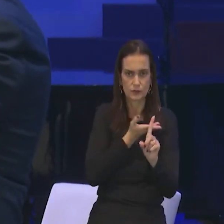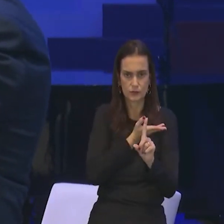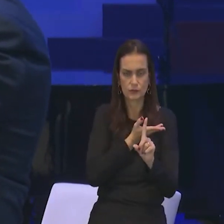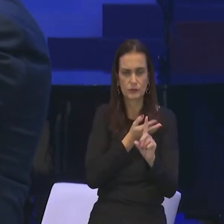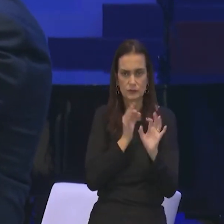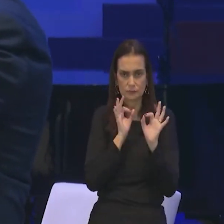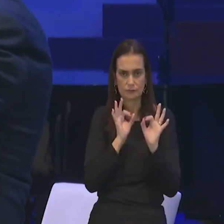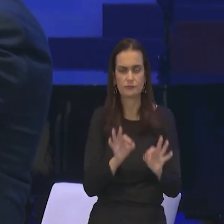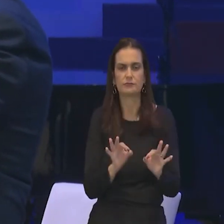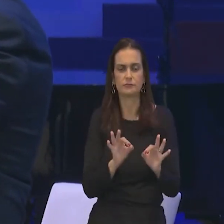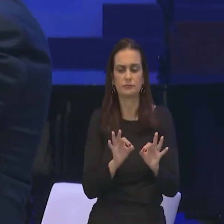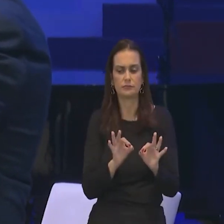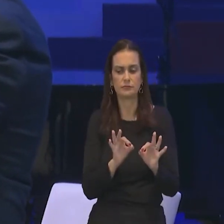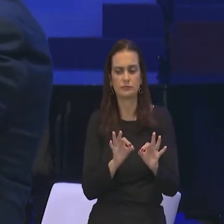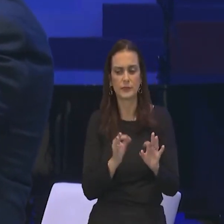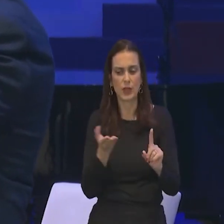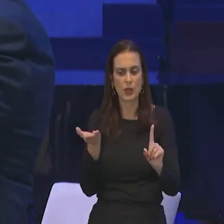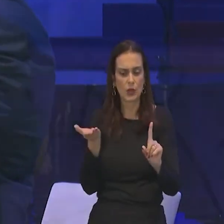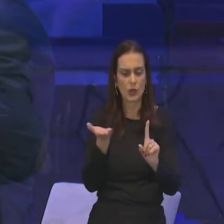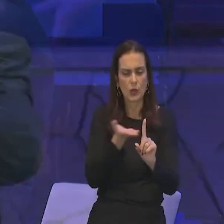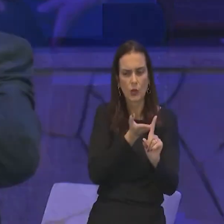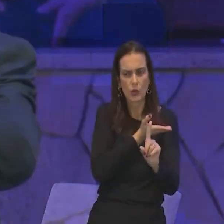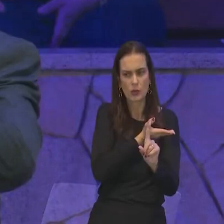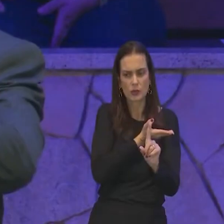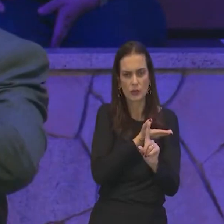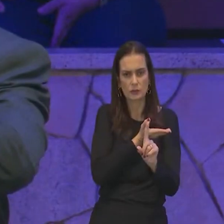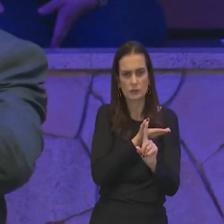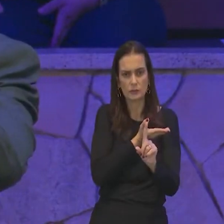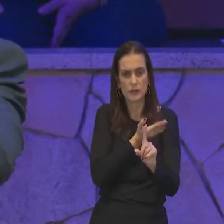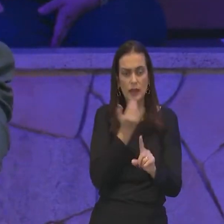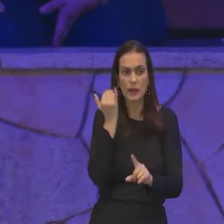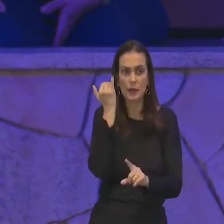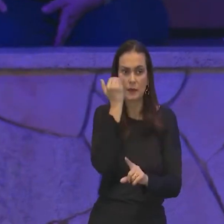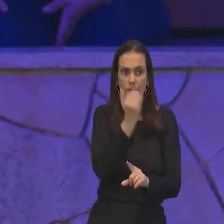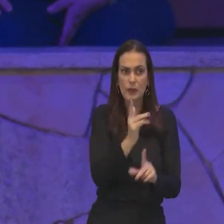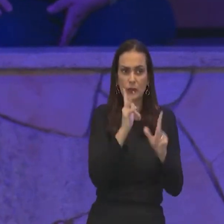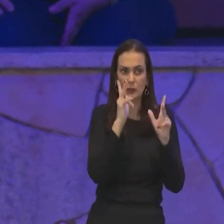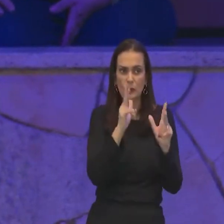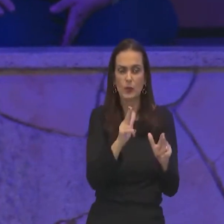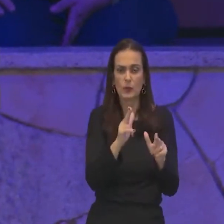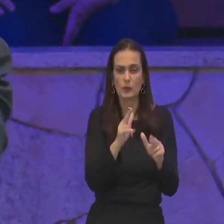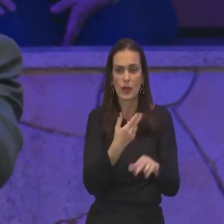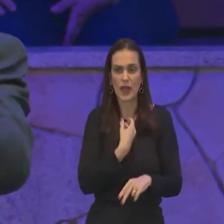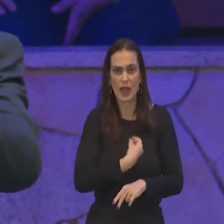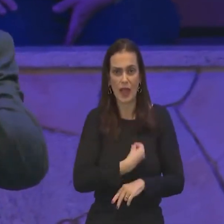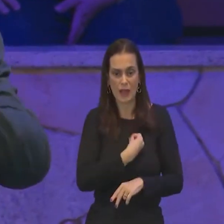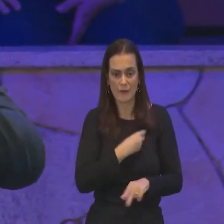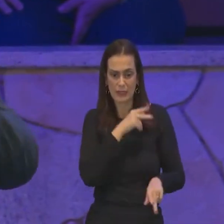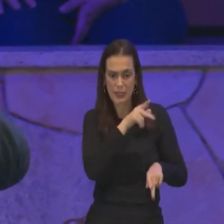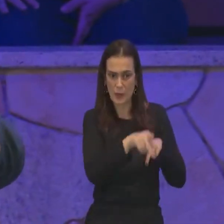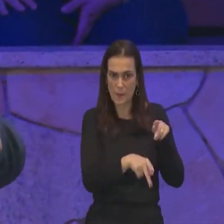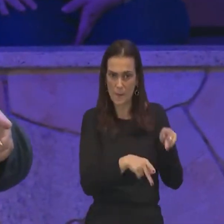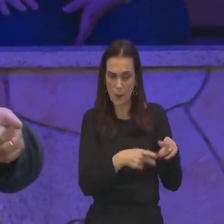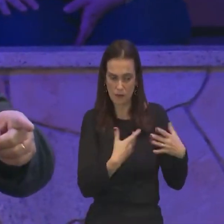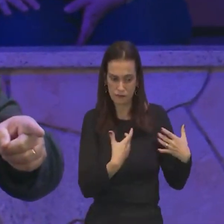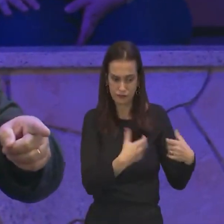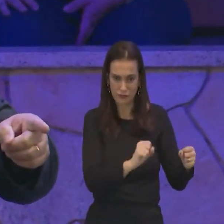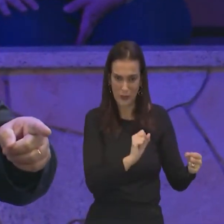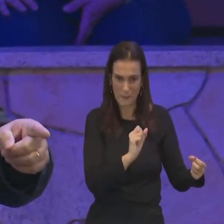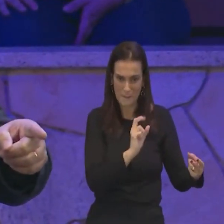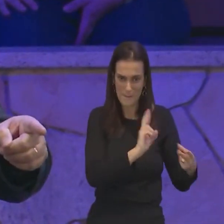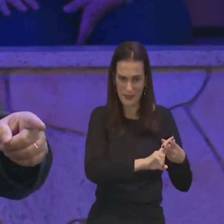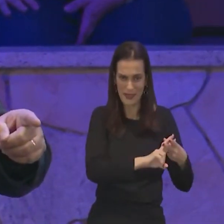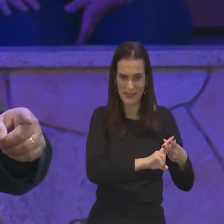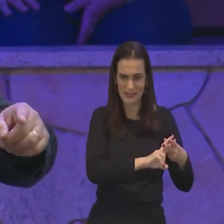fazer. Ela foi cortada rentinha. O que Deus está dizendo é isso. A vida do seu povo estava assim, desta